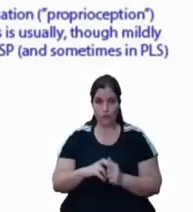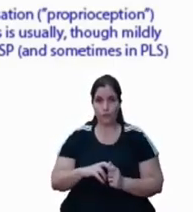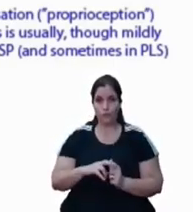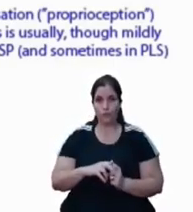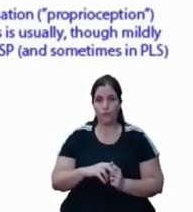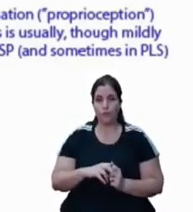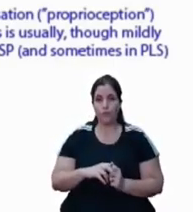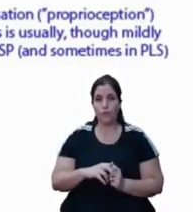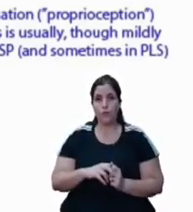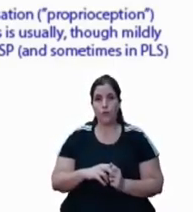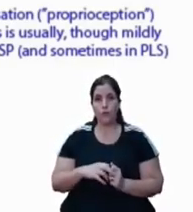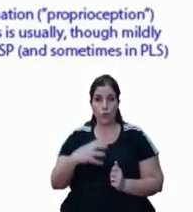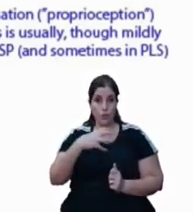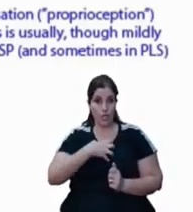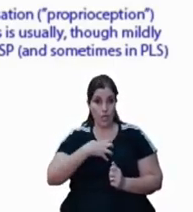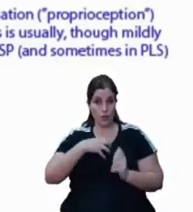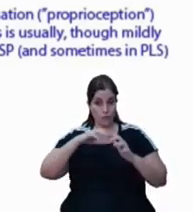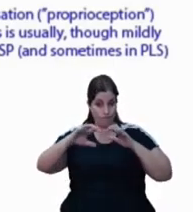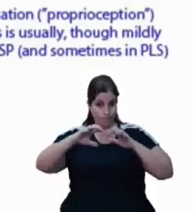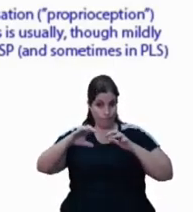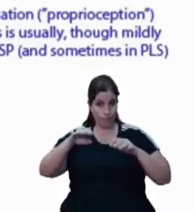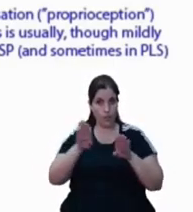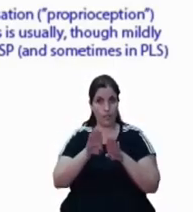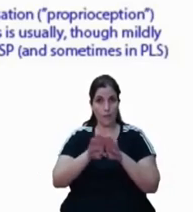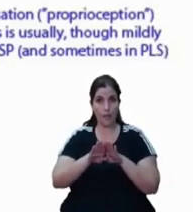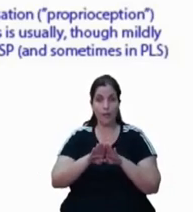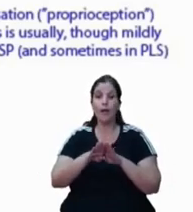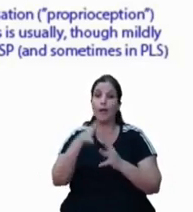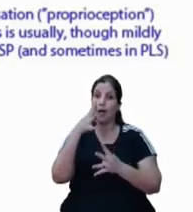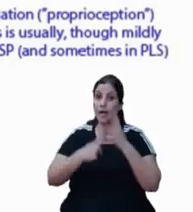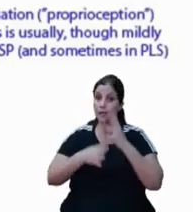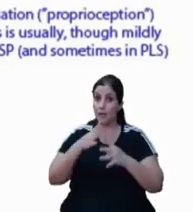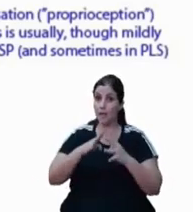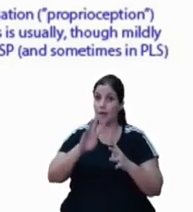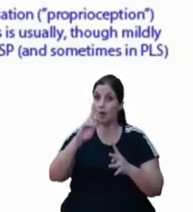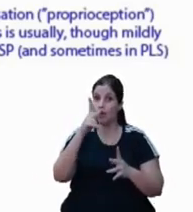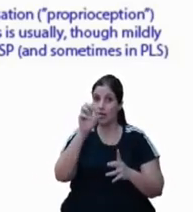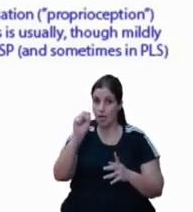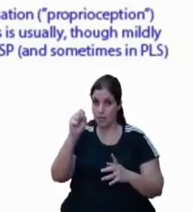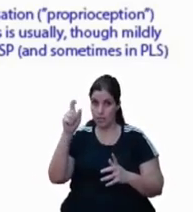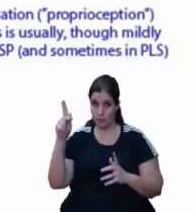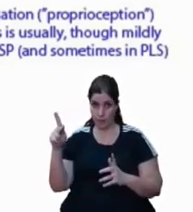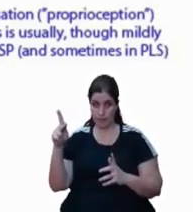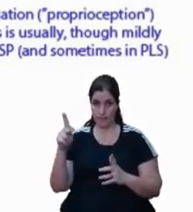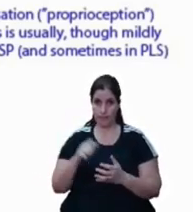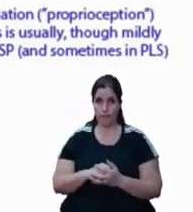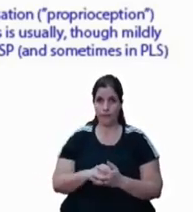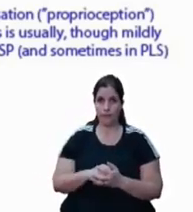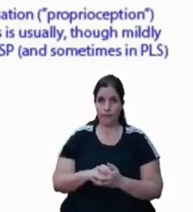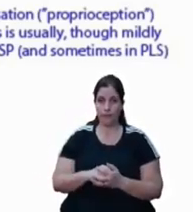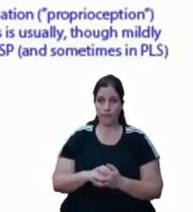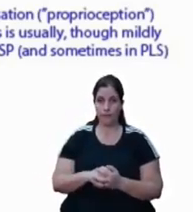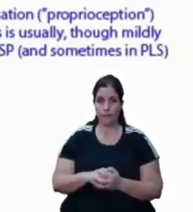propriocepção e o senso vibratório são também levemente afetadas na HSP, para uma pequena extensão.